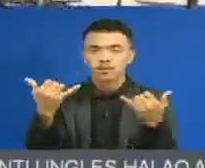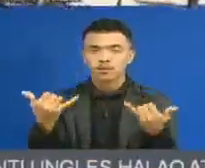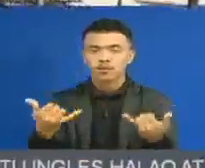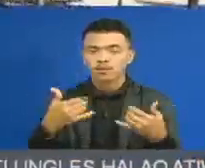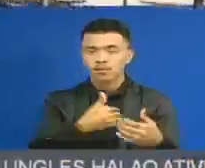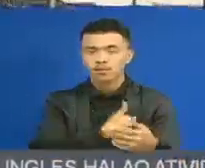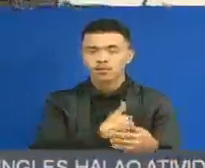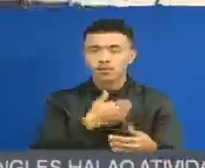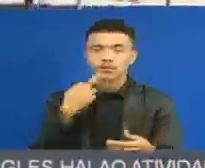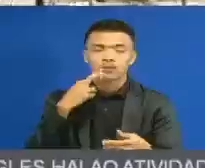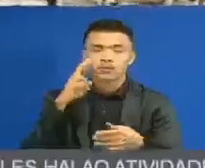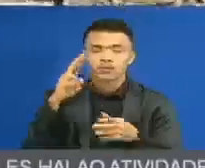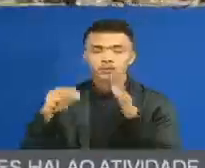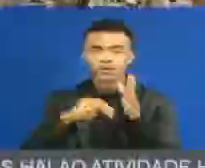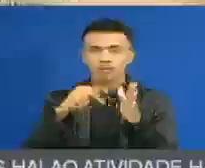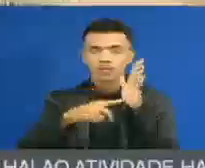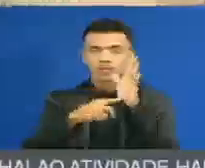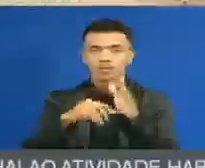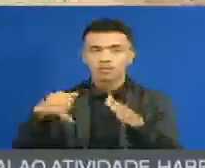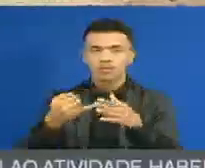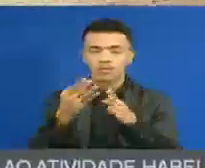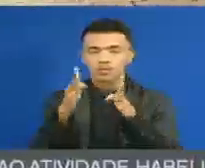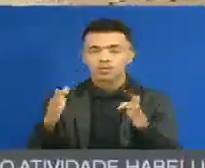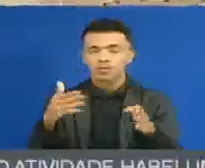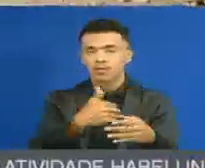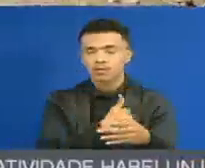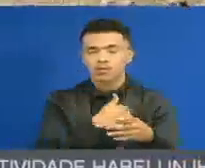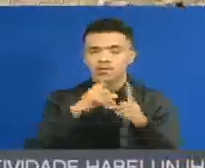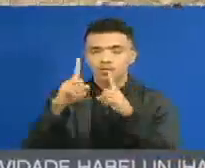resolve Então, notícia na pública, jornalista RTTL se dá o confirmo ao